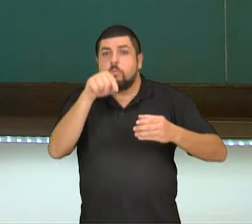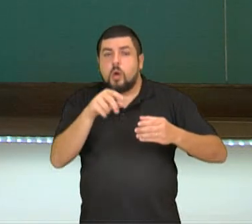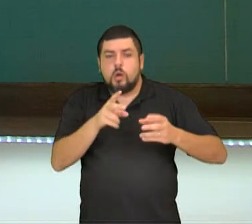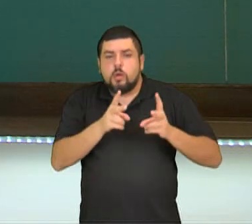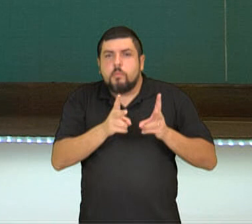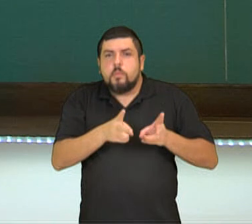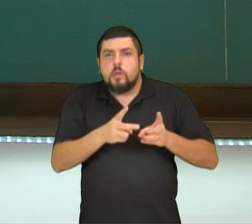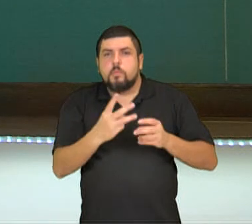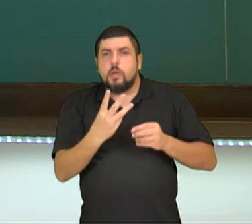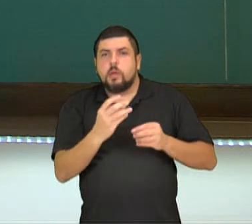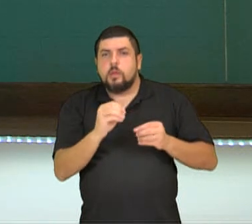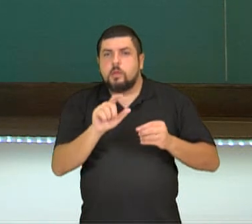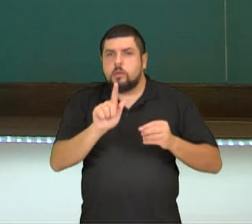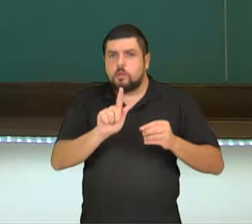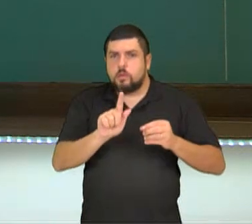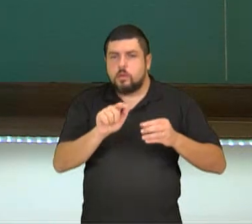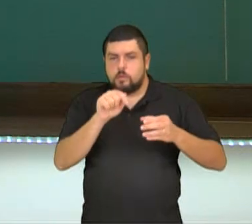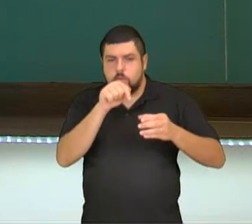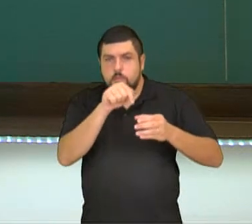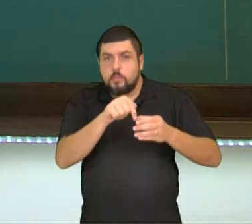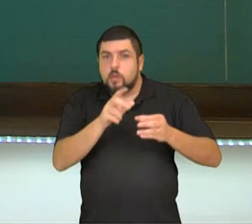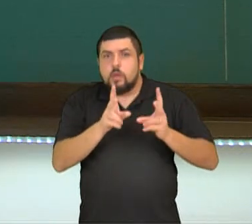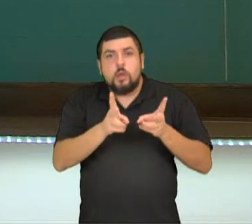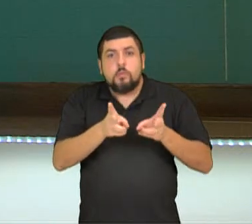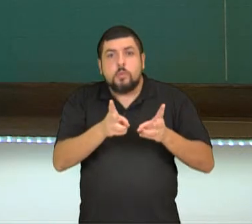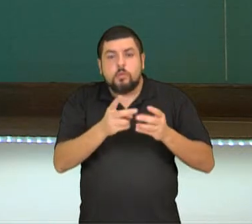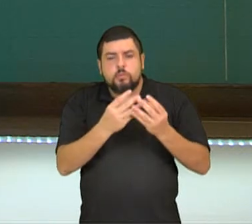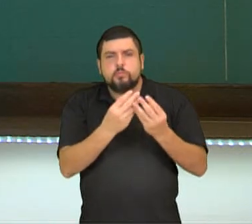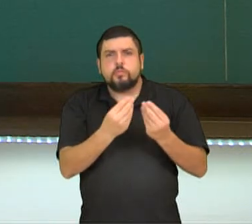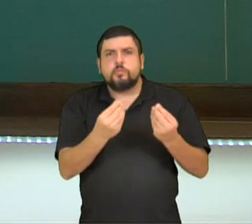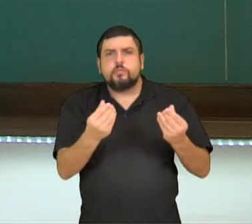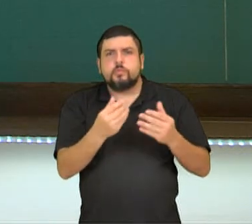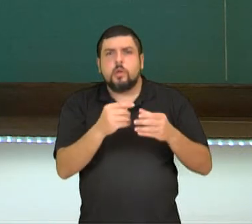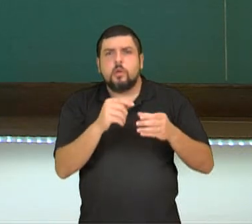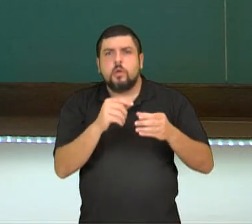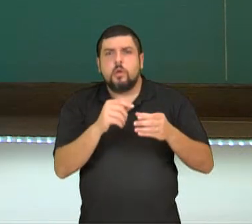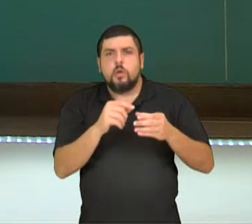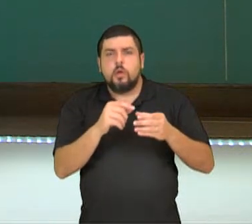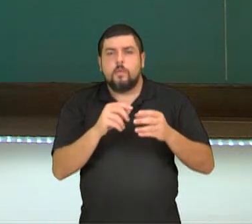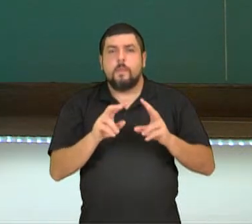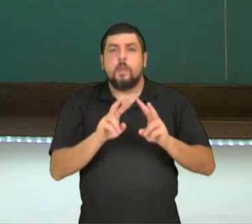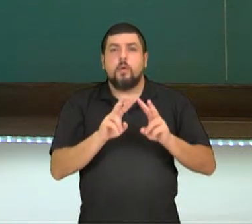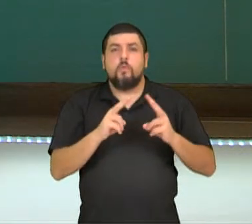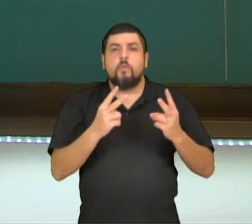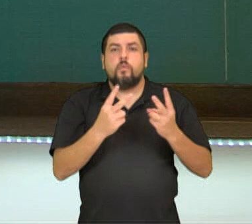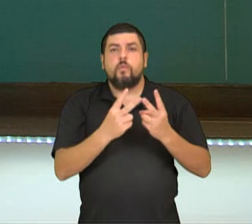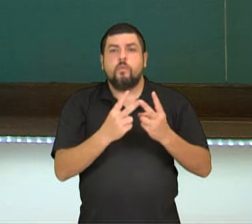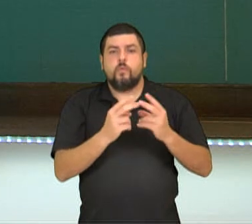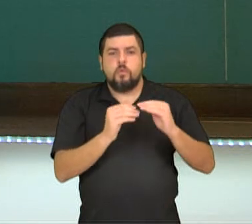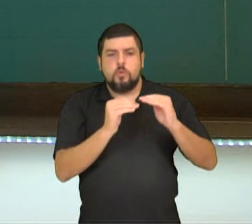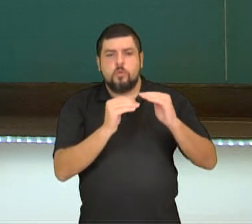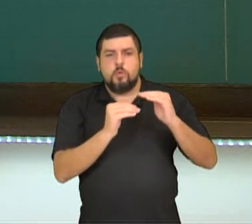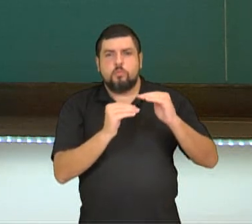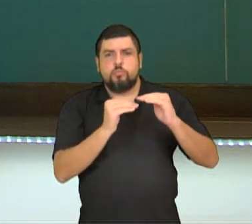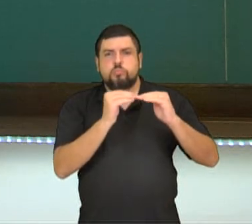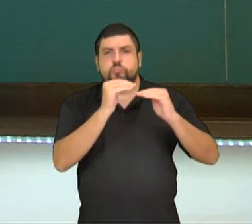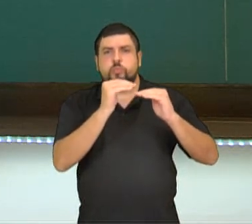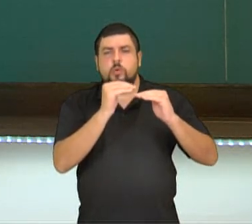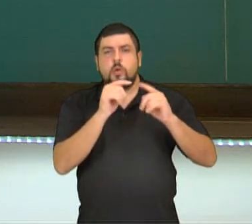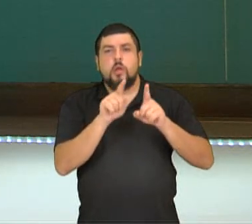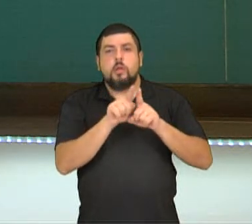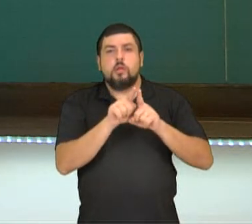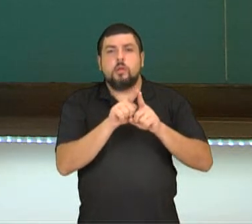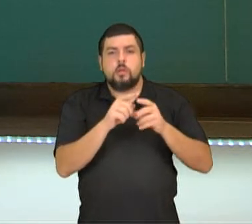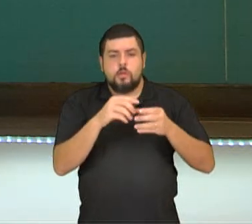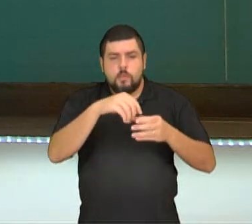massa do meu soluto, que é o pozinho do suco, continua igual. O volume aumentou e a concentração diminuiu. Afinal de contas, a